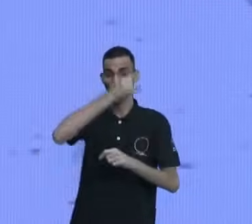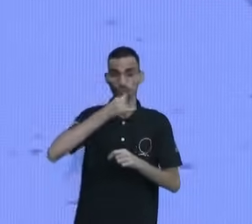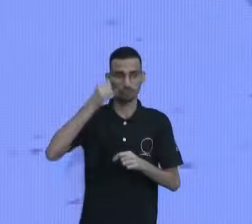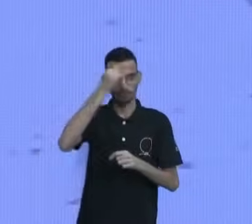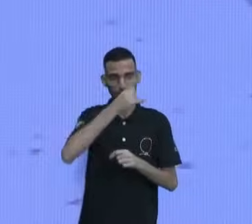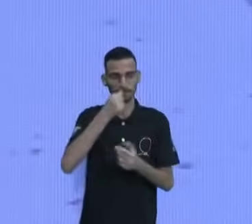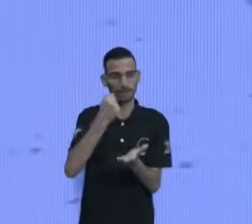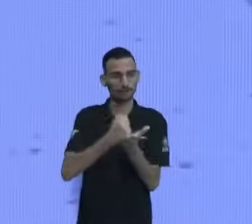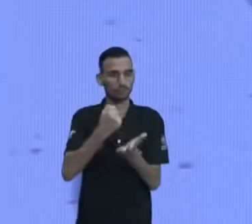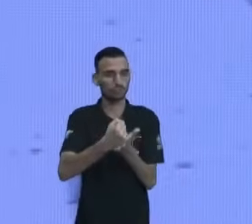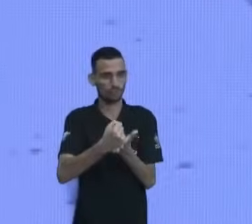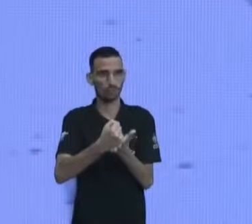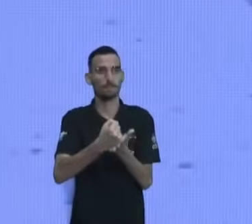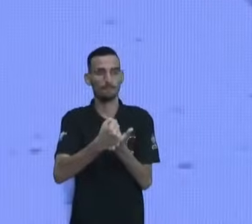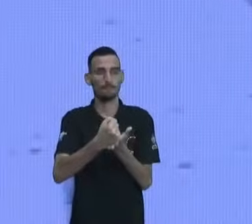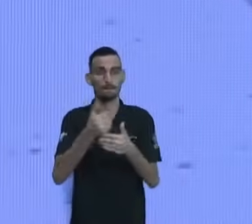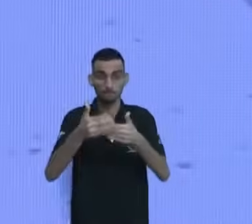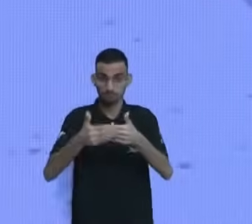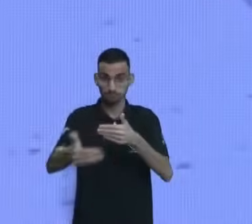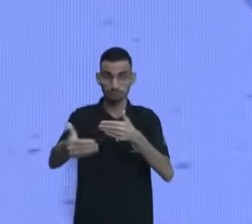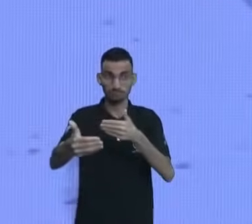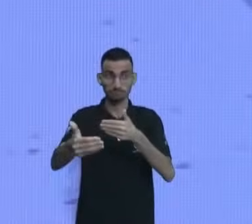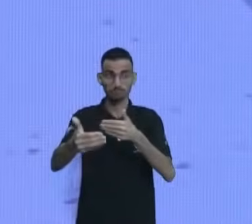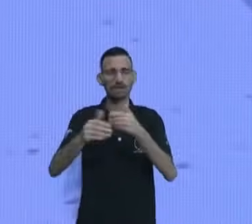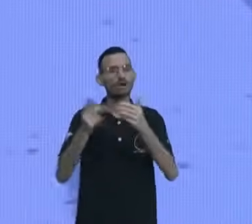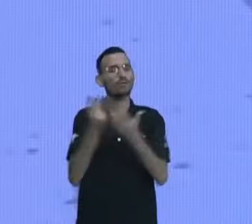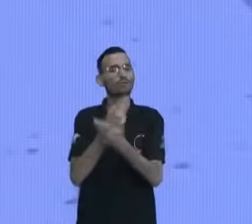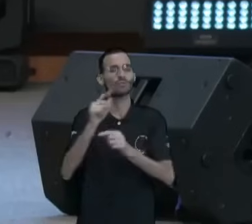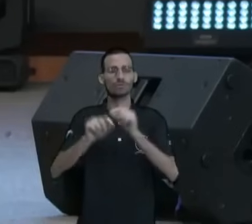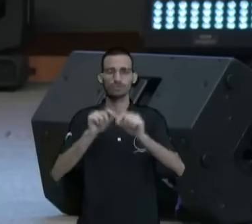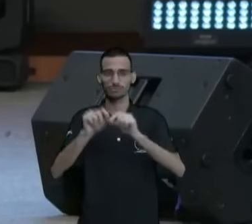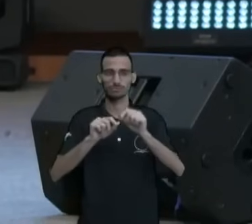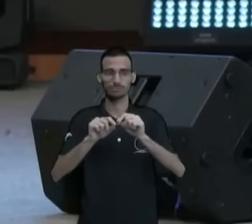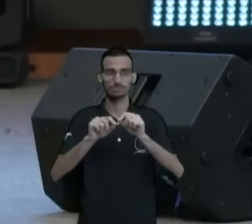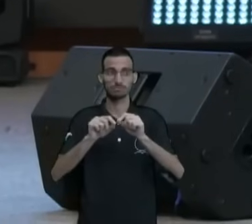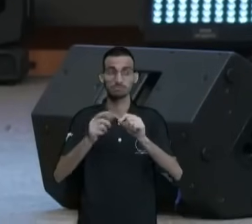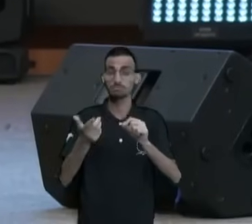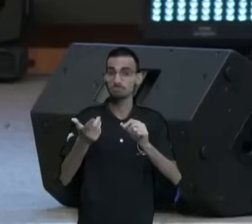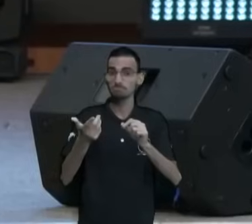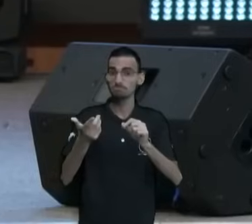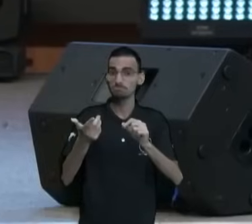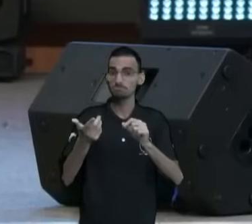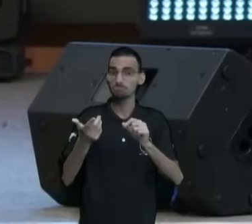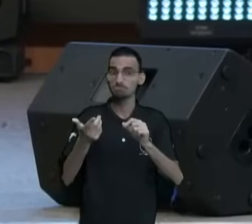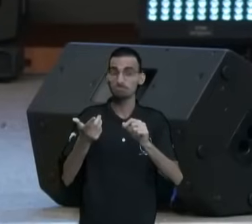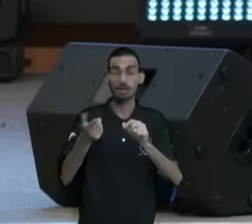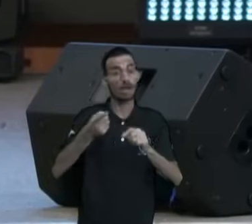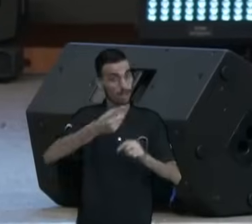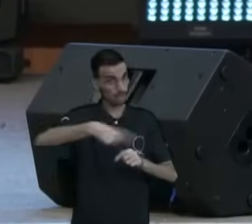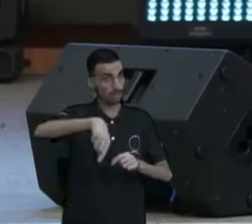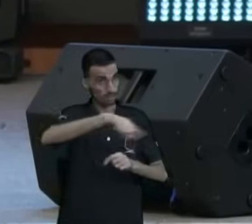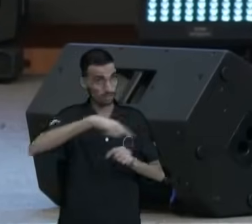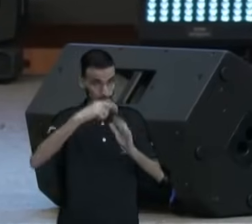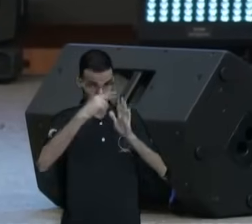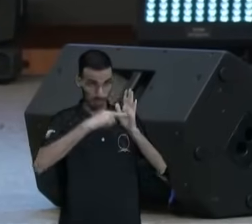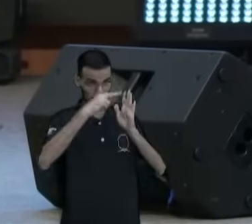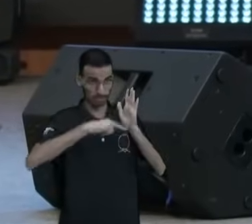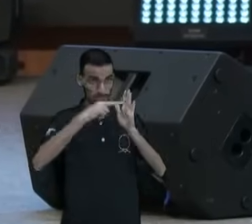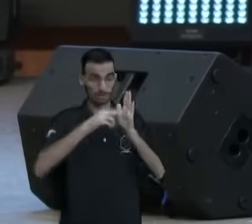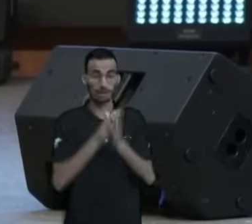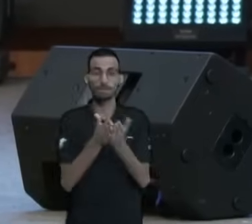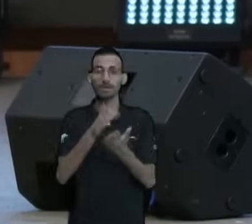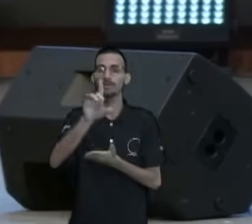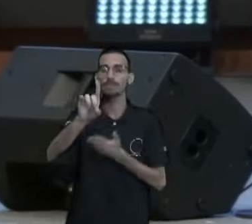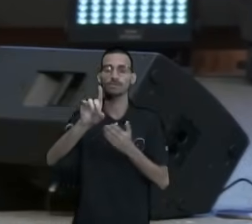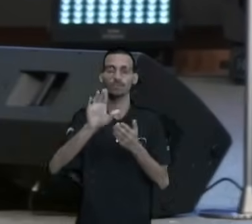o templo a casa vai cair tá precisando ler mais a Bíblia tá precisando ler mais a Bíblia se